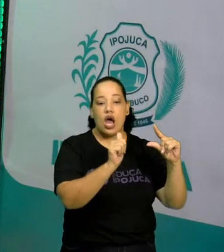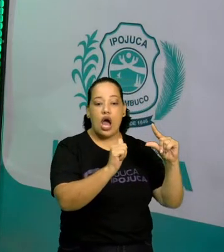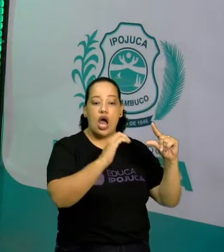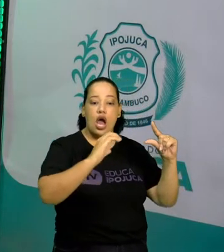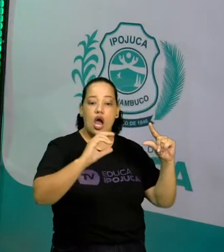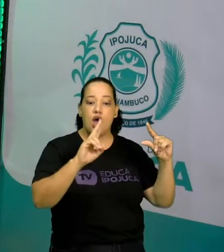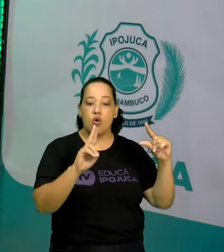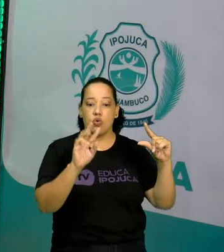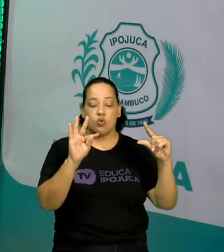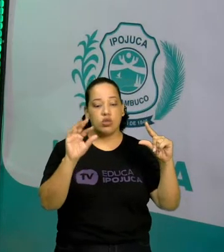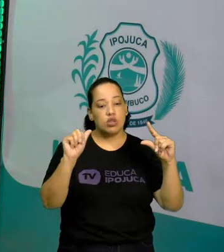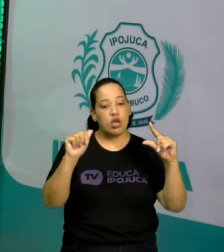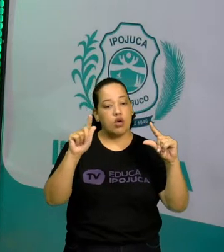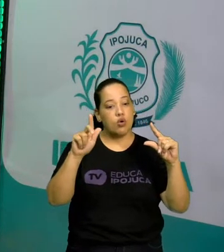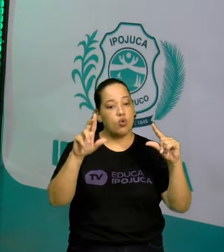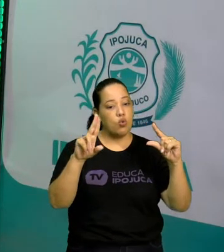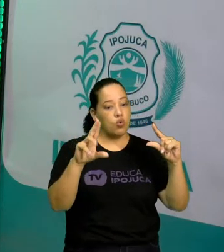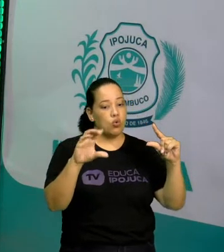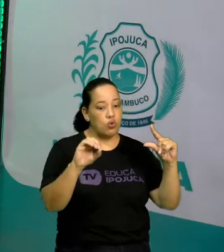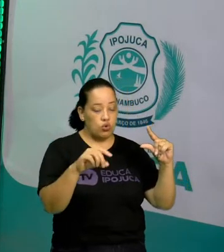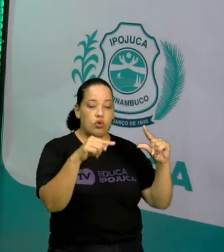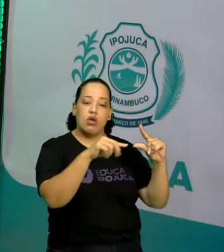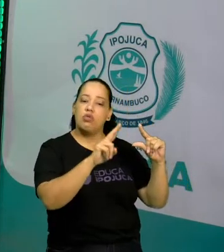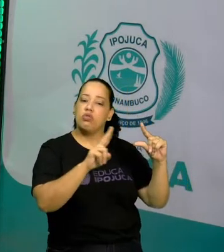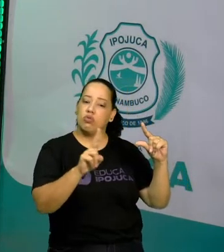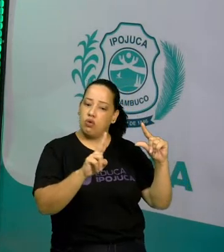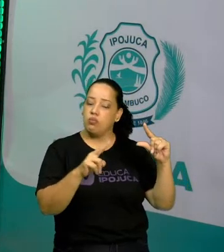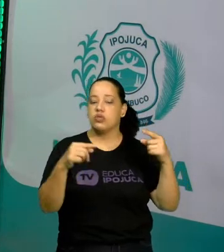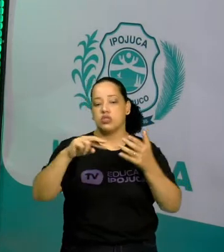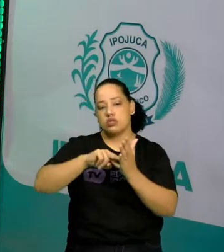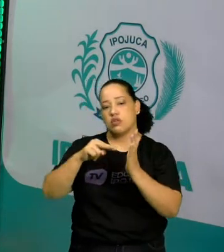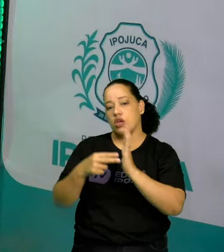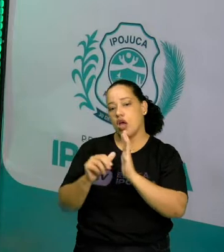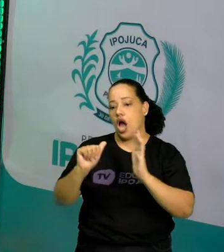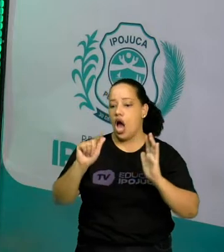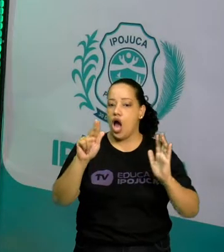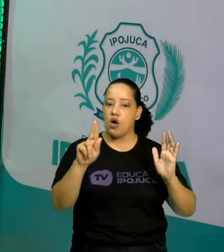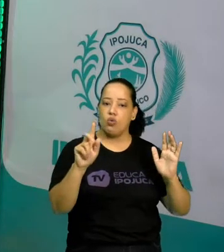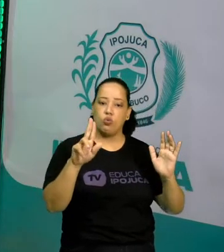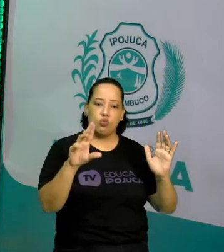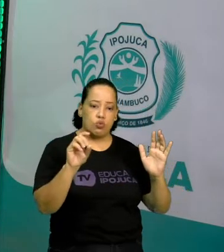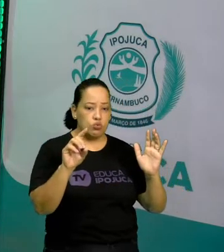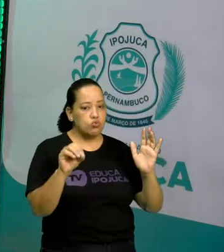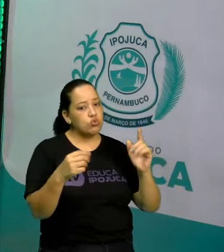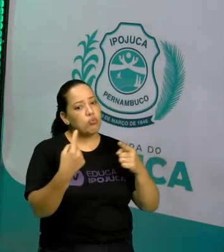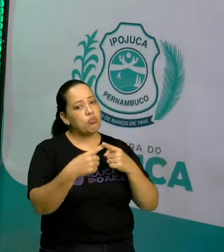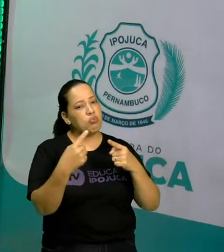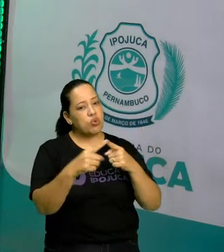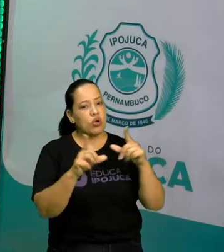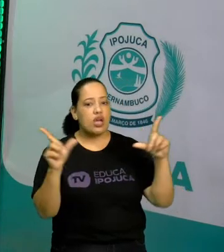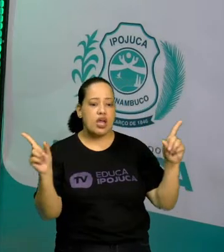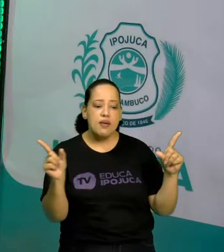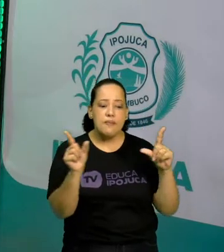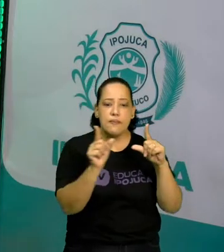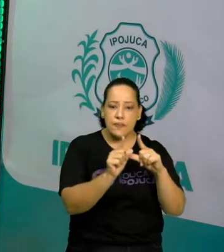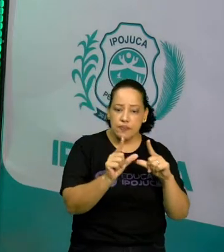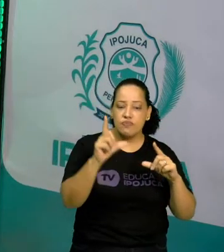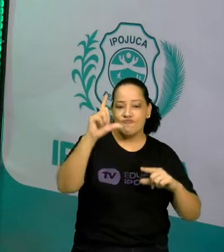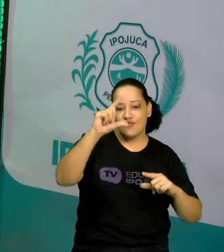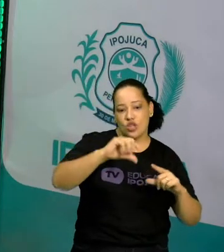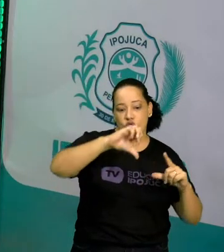acutângulo. Acutângulo vem da palavra agudo. Significa que a medida dos três ângulos são menores que